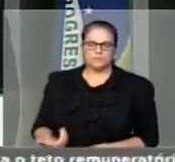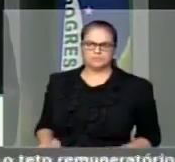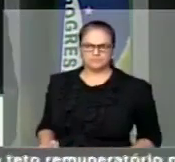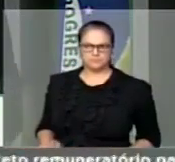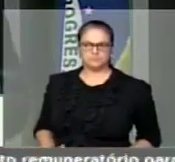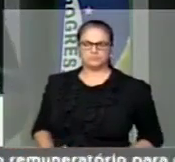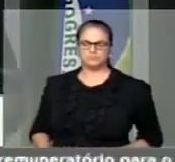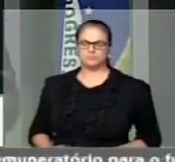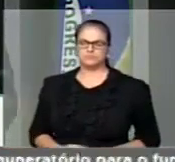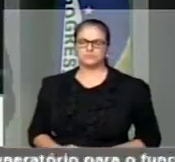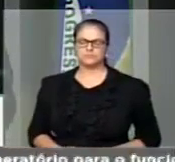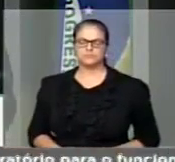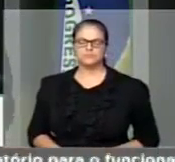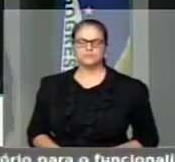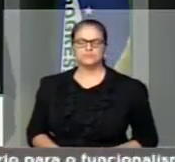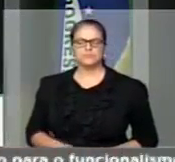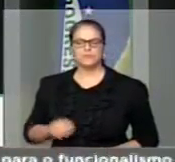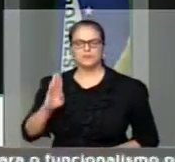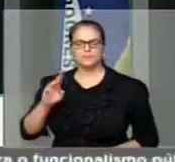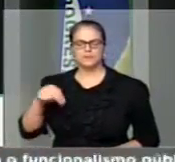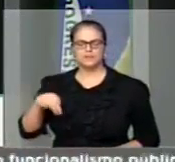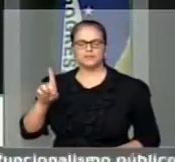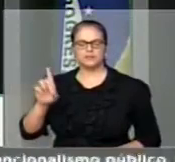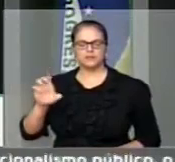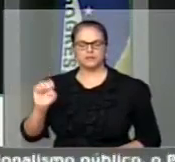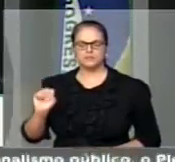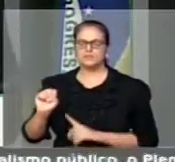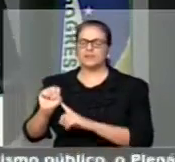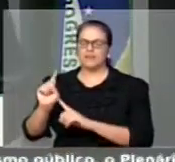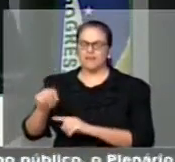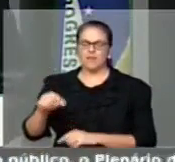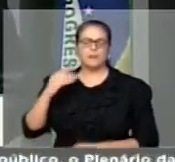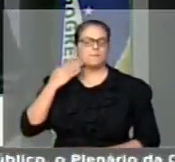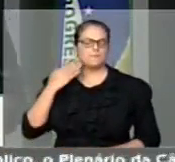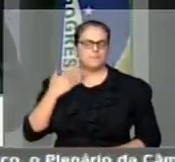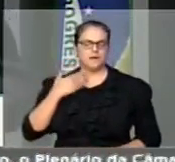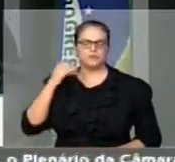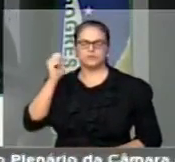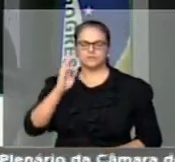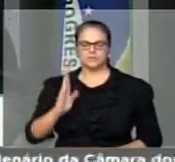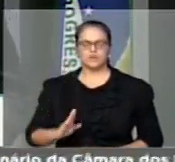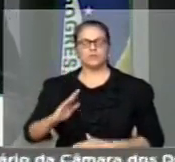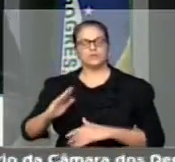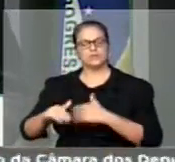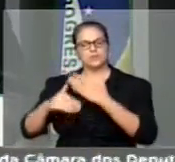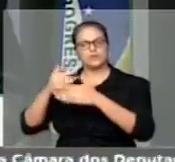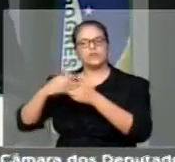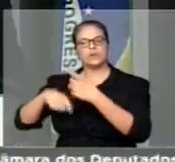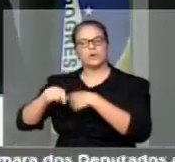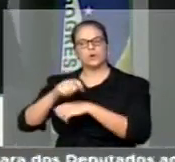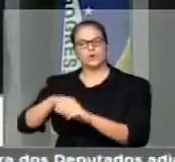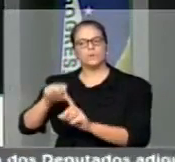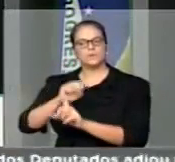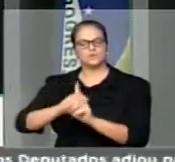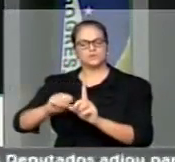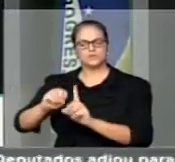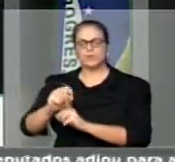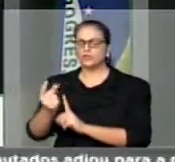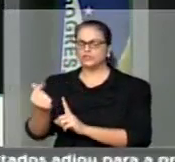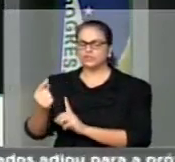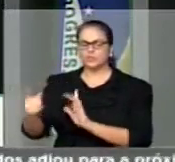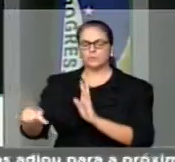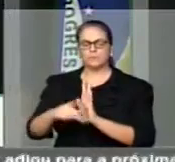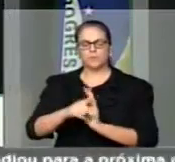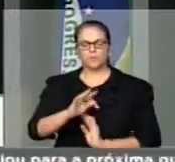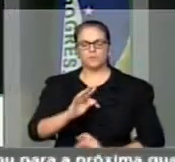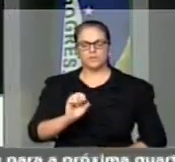brasileiros. O BNDES é o Banco Nacional de Desenvolvimento Econômico e Social, cujos recursos aportados são oriundos do Tesouro